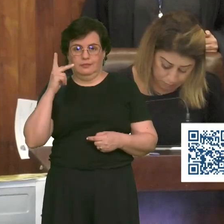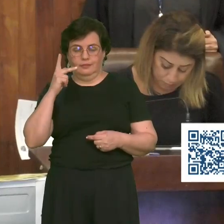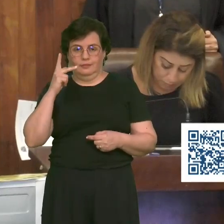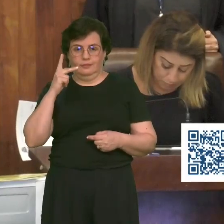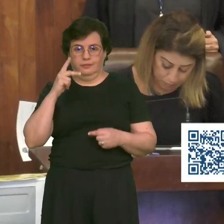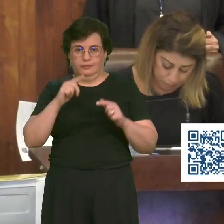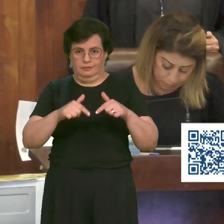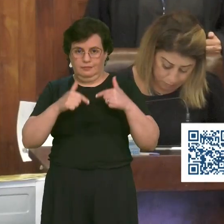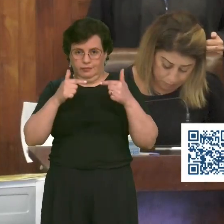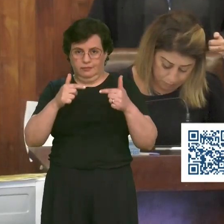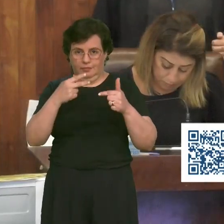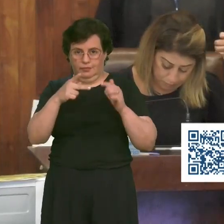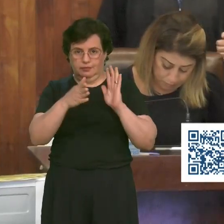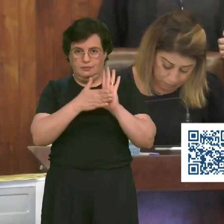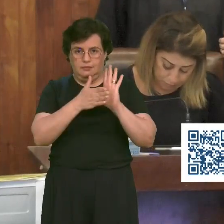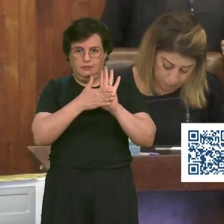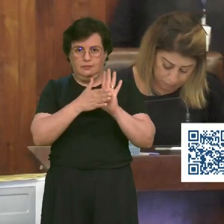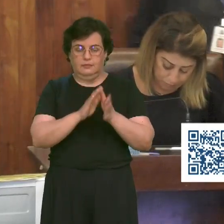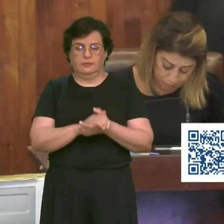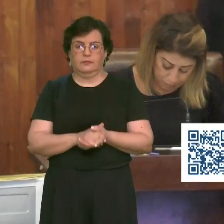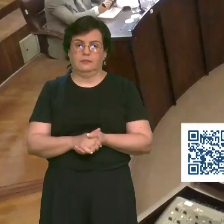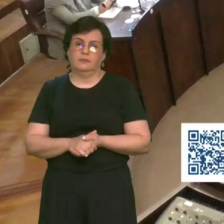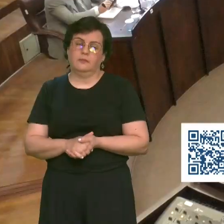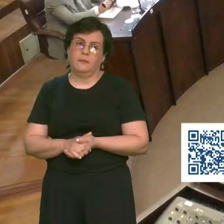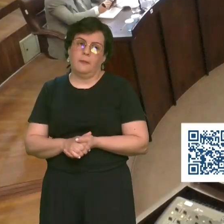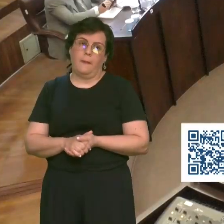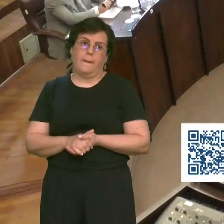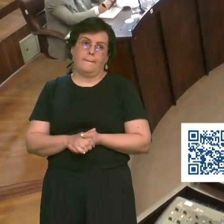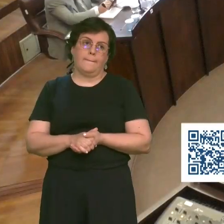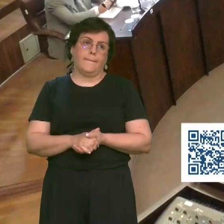fazer frente a seu requerimento